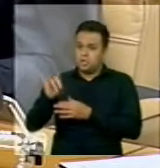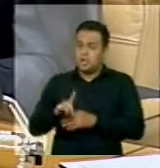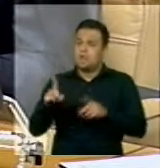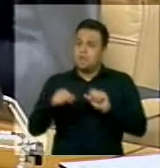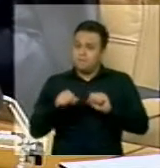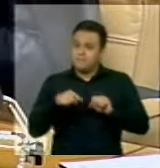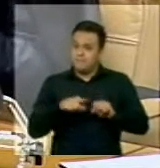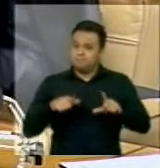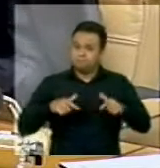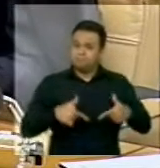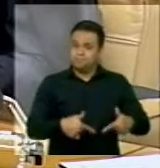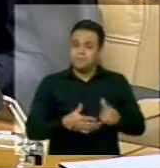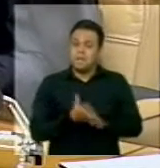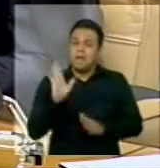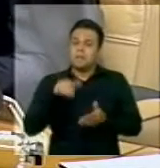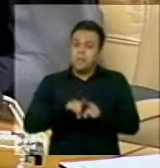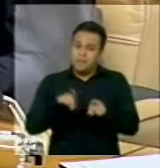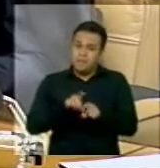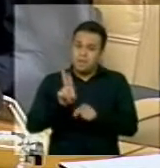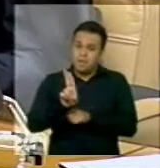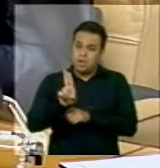tarefa. A União ainda vem